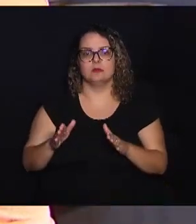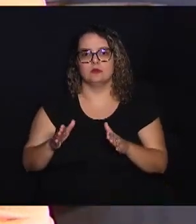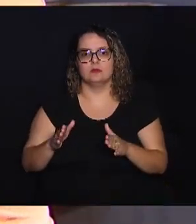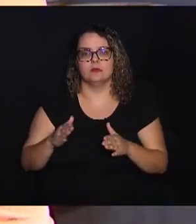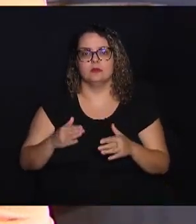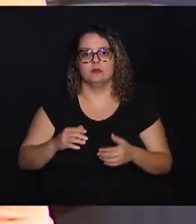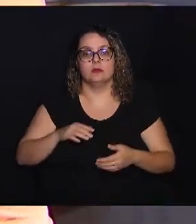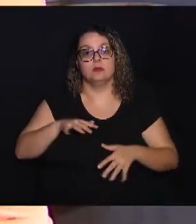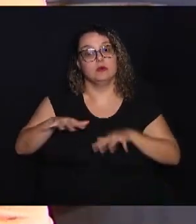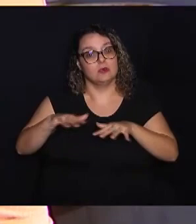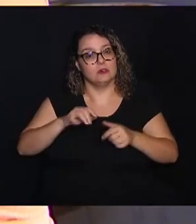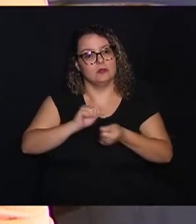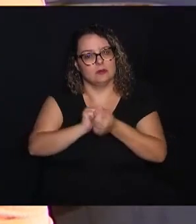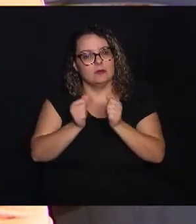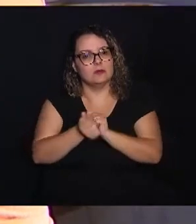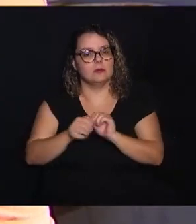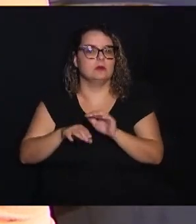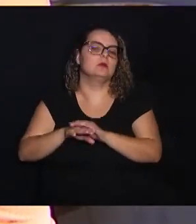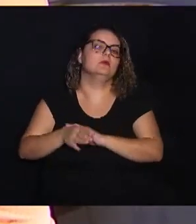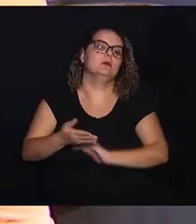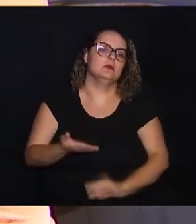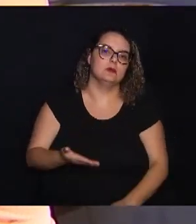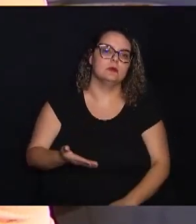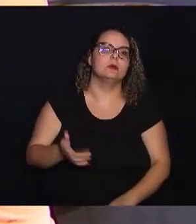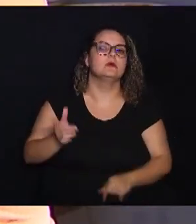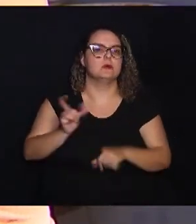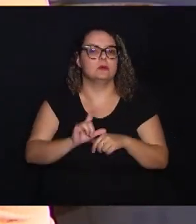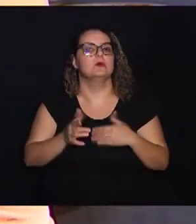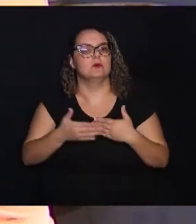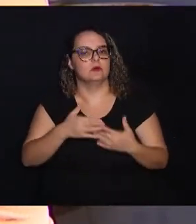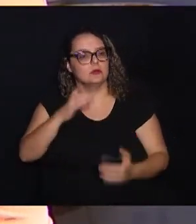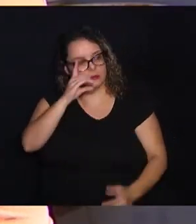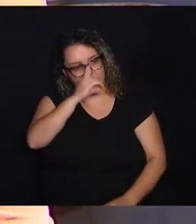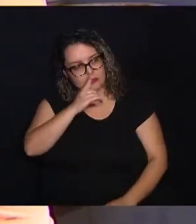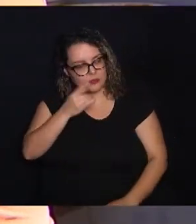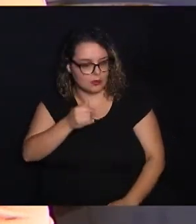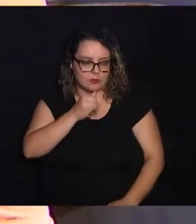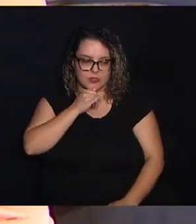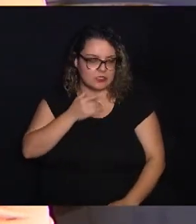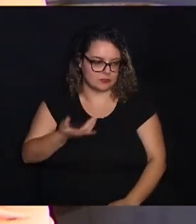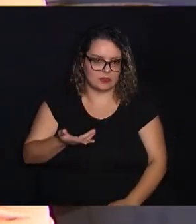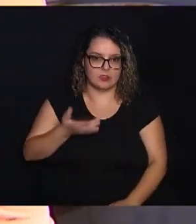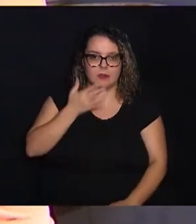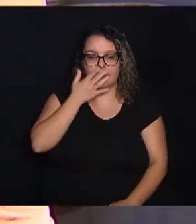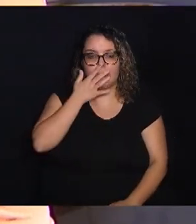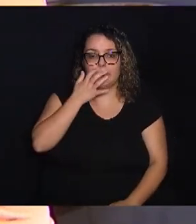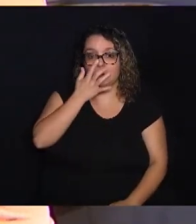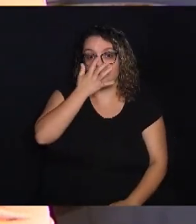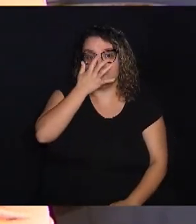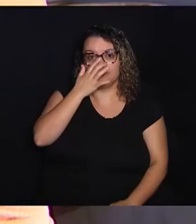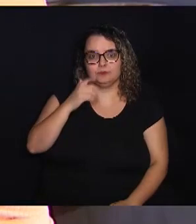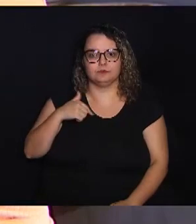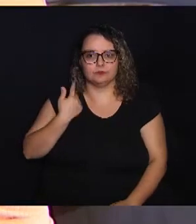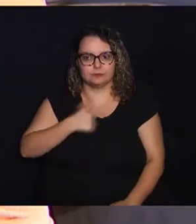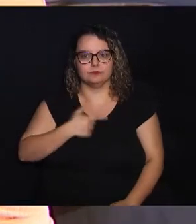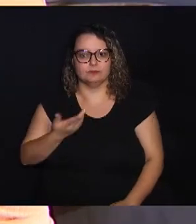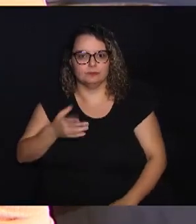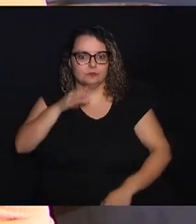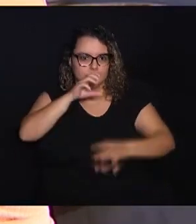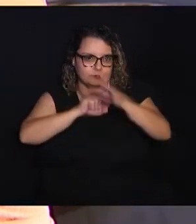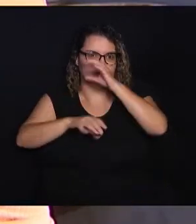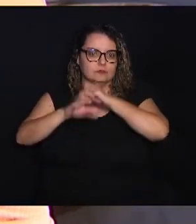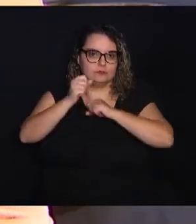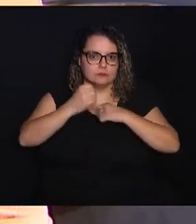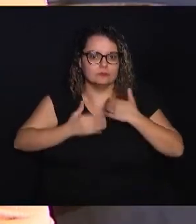nesse movimento de me acostumar com a loja fechada aos domingos. Então, a gente aprende,